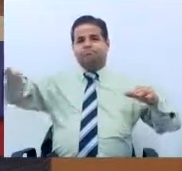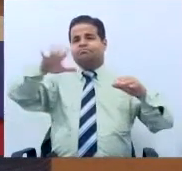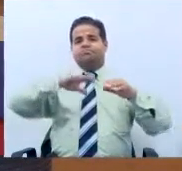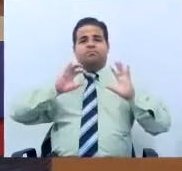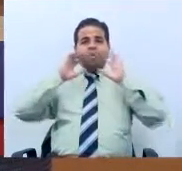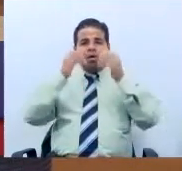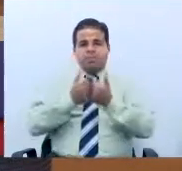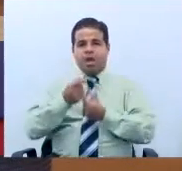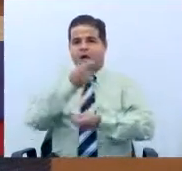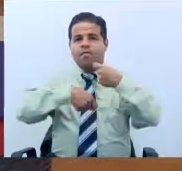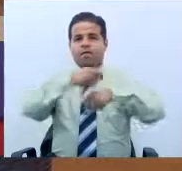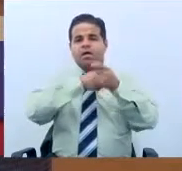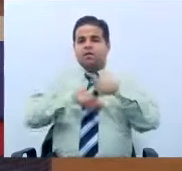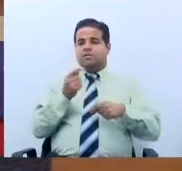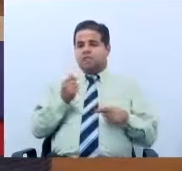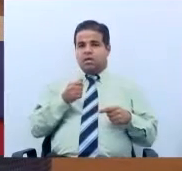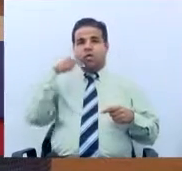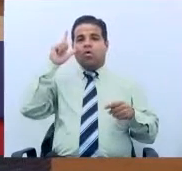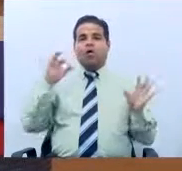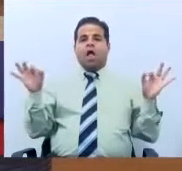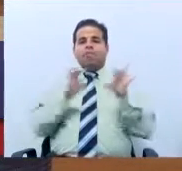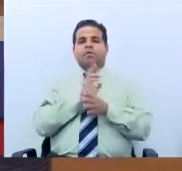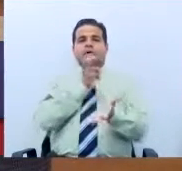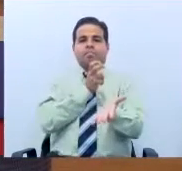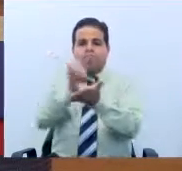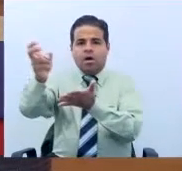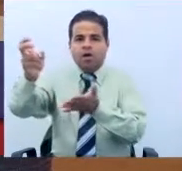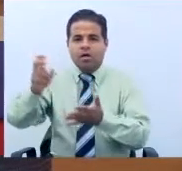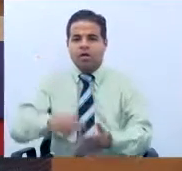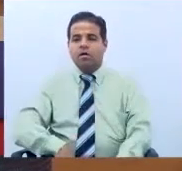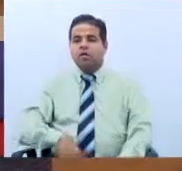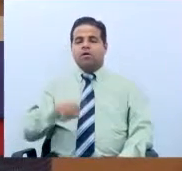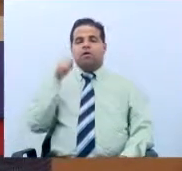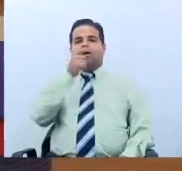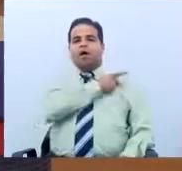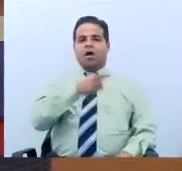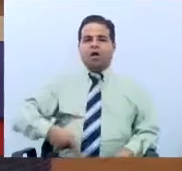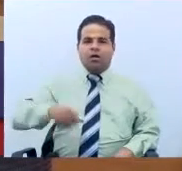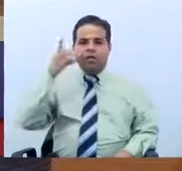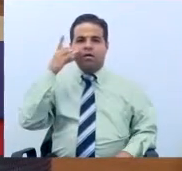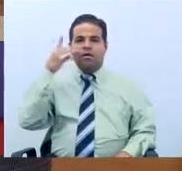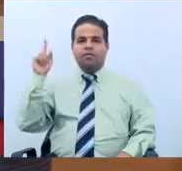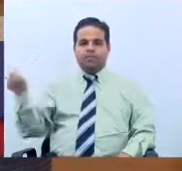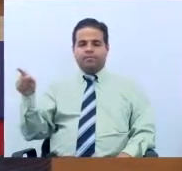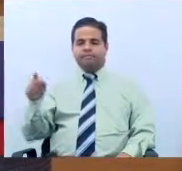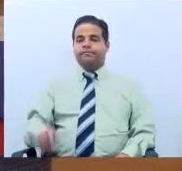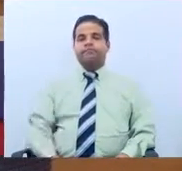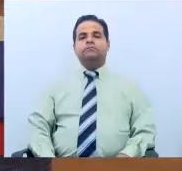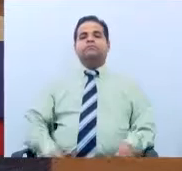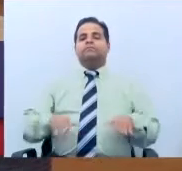em geral. Terminou ontem com o impeachment da presidente Dilma,